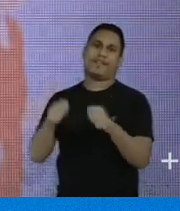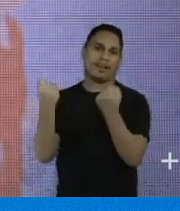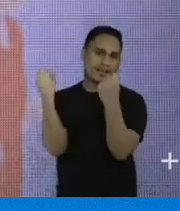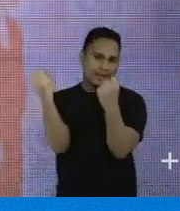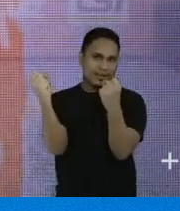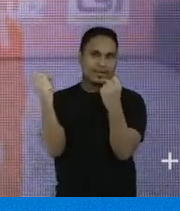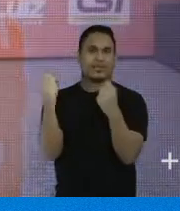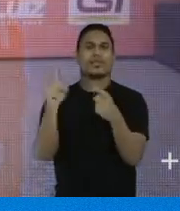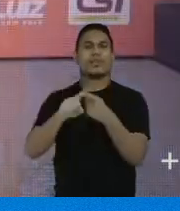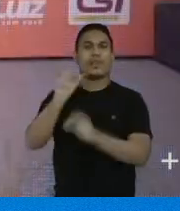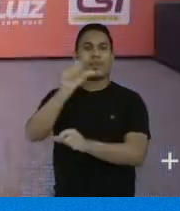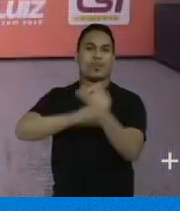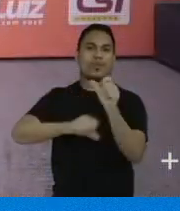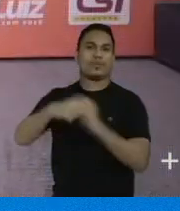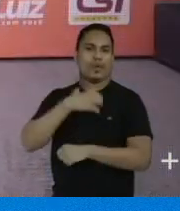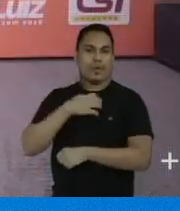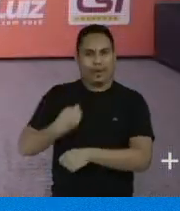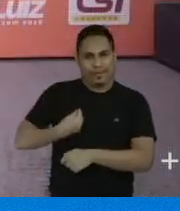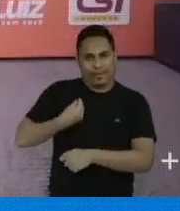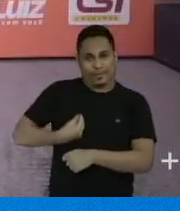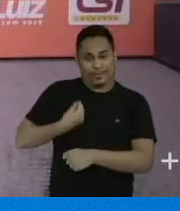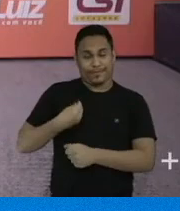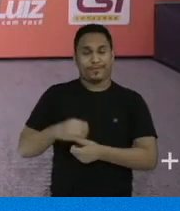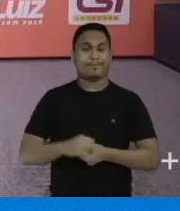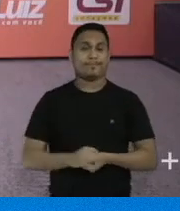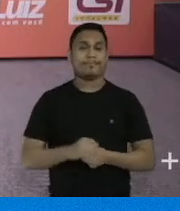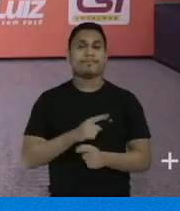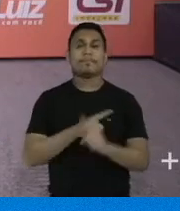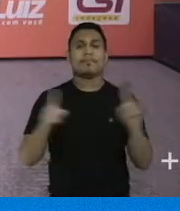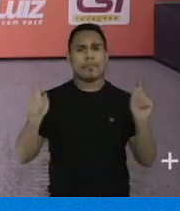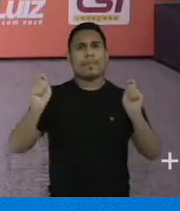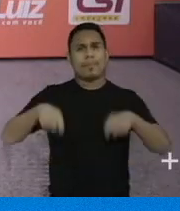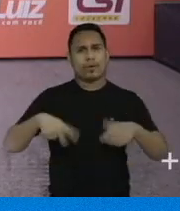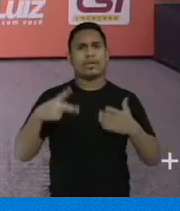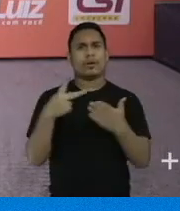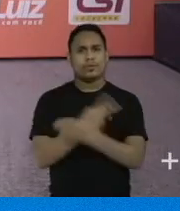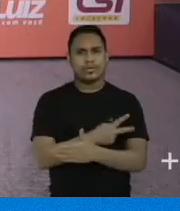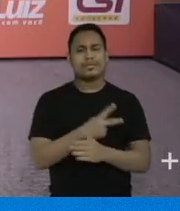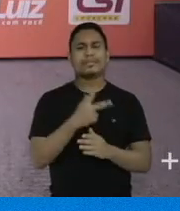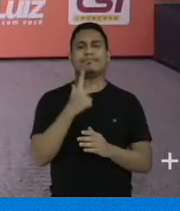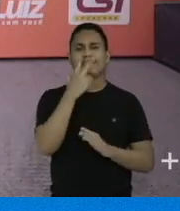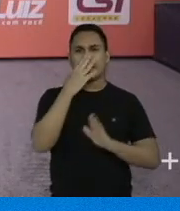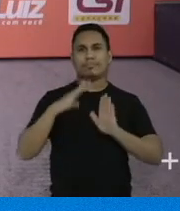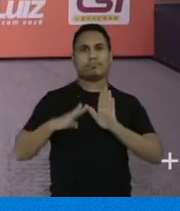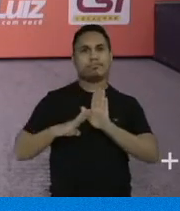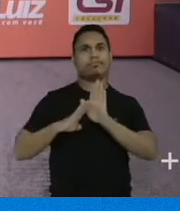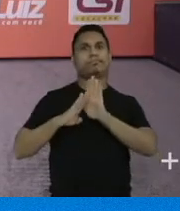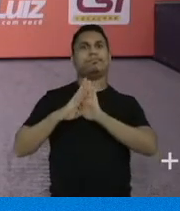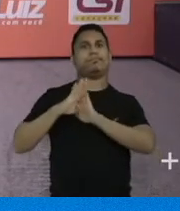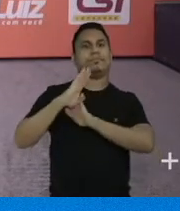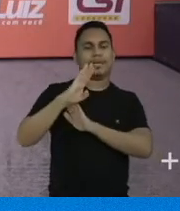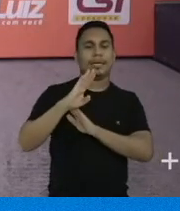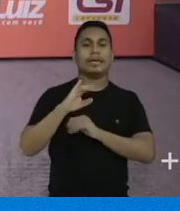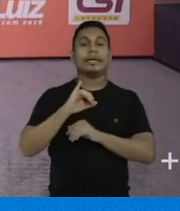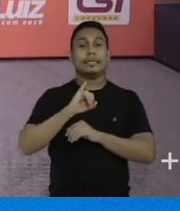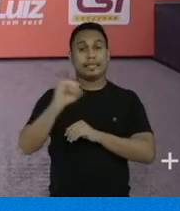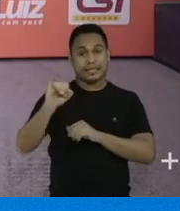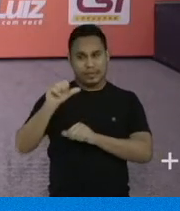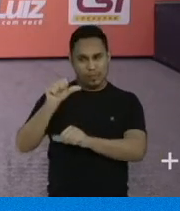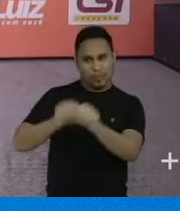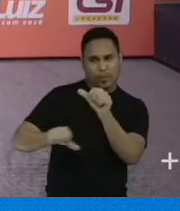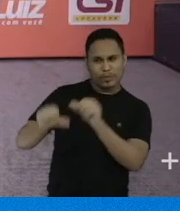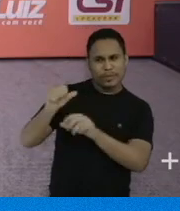complexa, mas pode acontecer de forma gradual. A pessoa, não, assim que começa a mudar, mudando gradualmente, já começa a